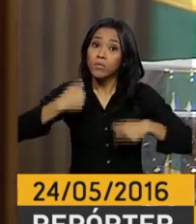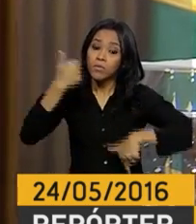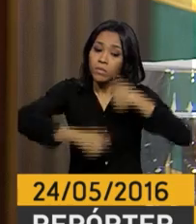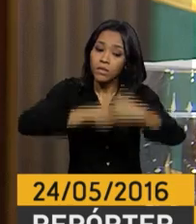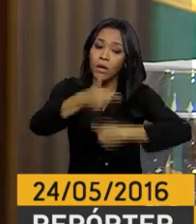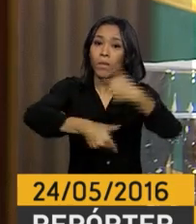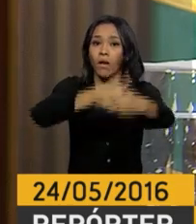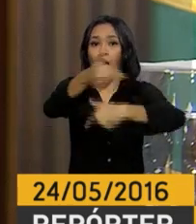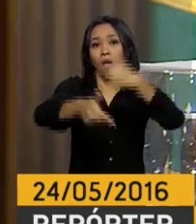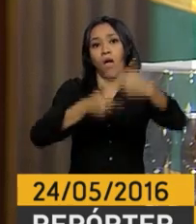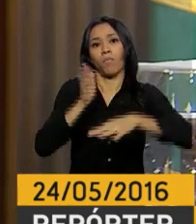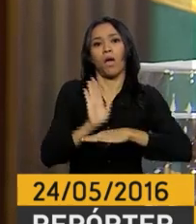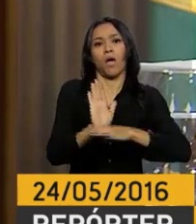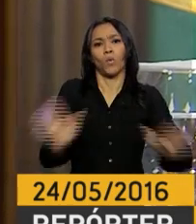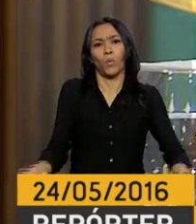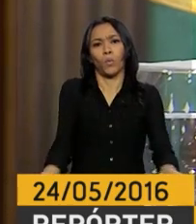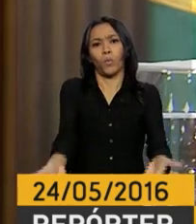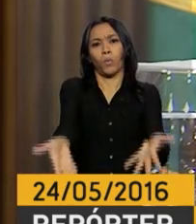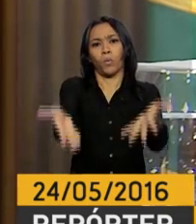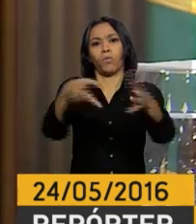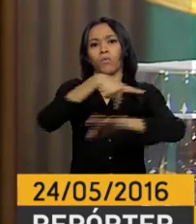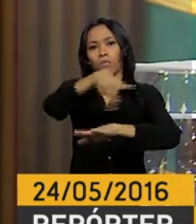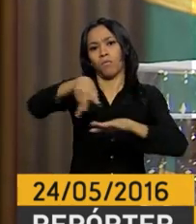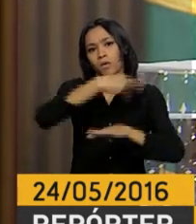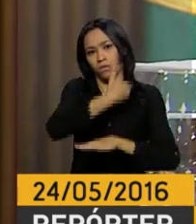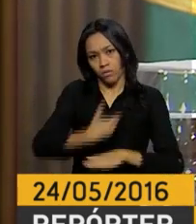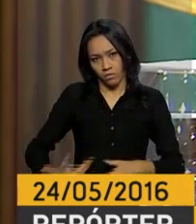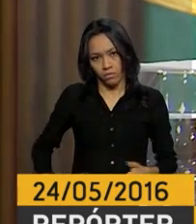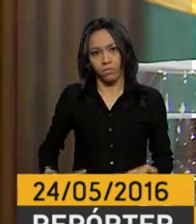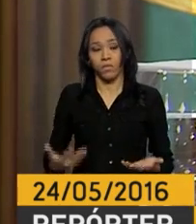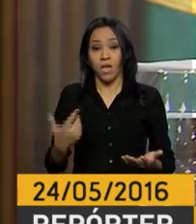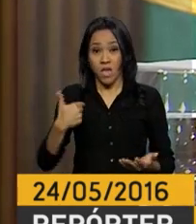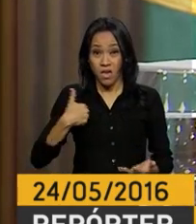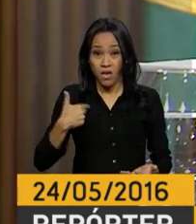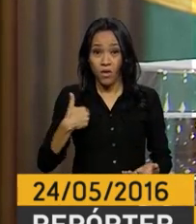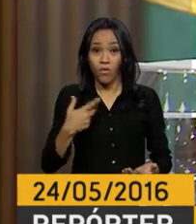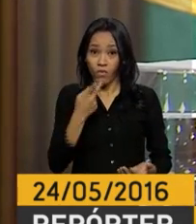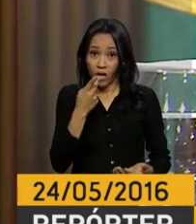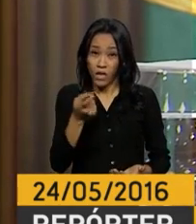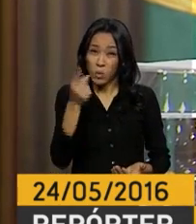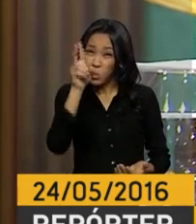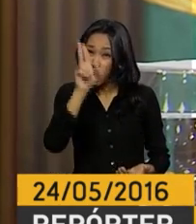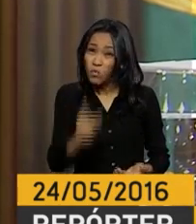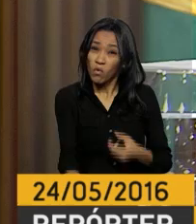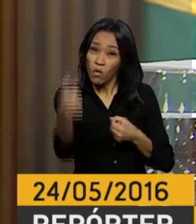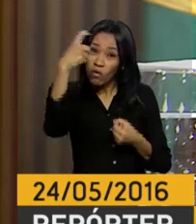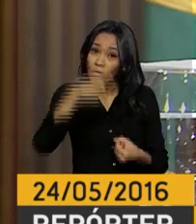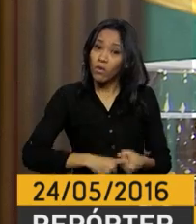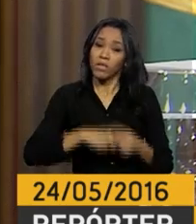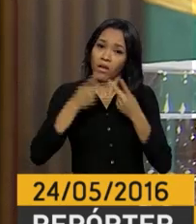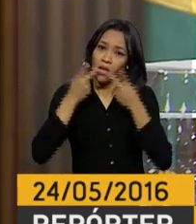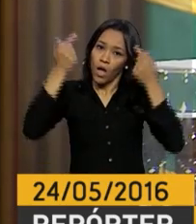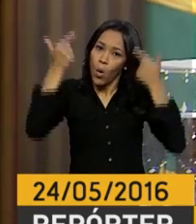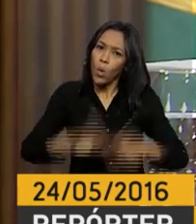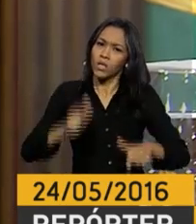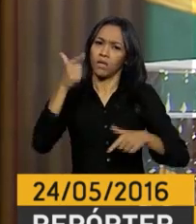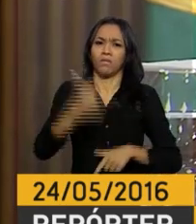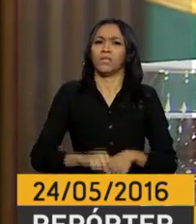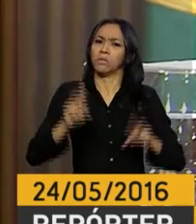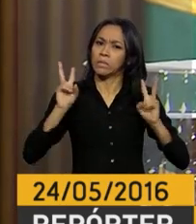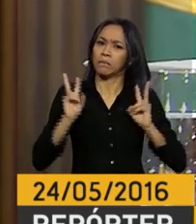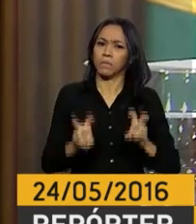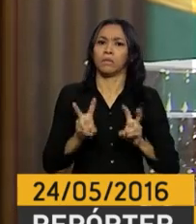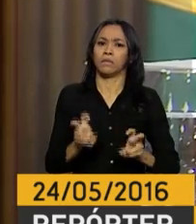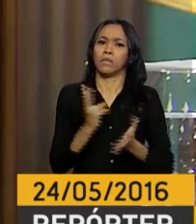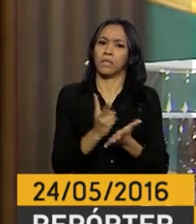para o país. Portanto, eu quero registrar que eu jamais voltarei a esse assunto com os senhores e com as senhoras, porque, na